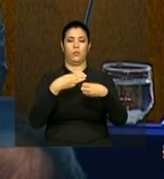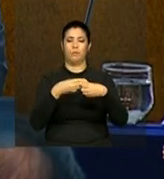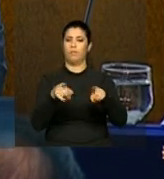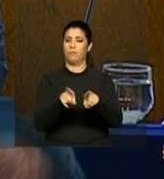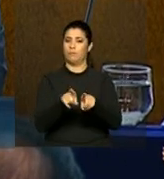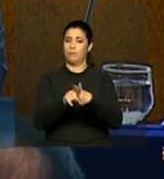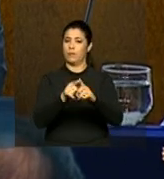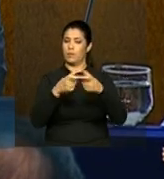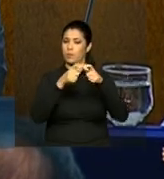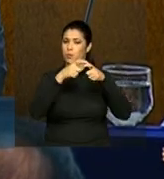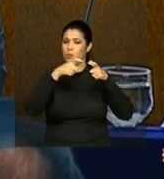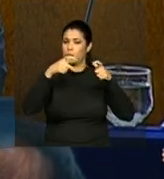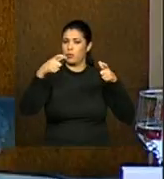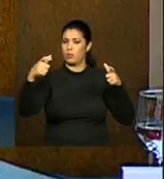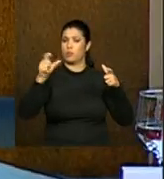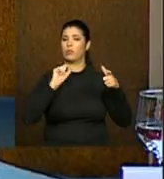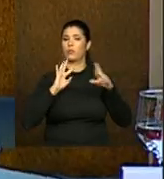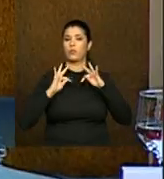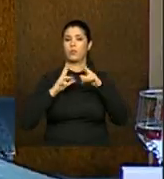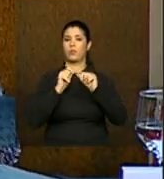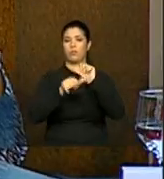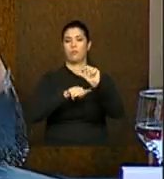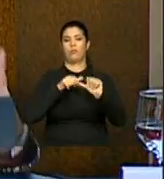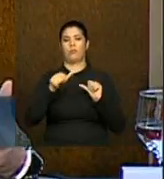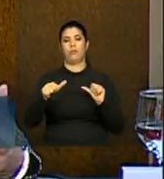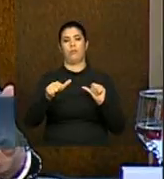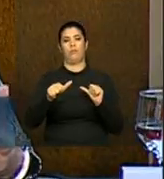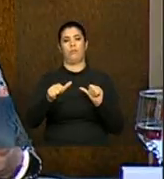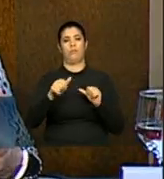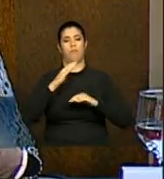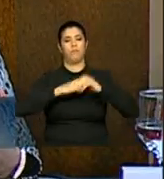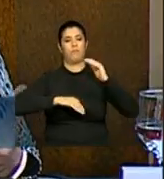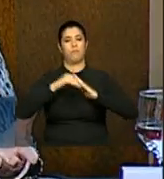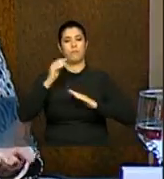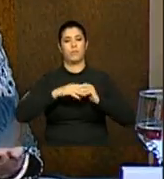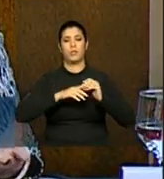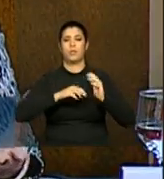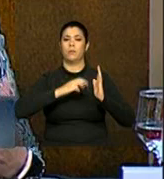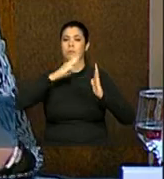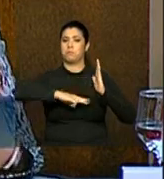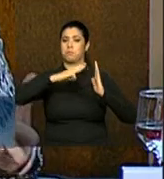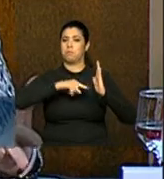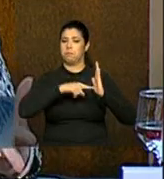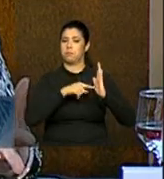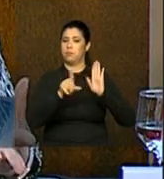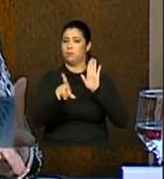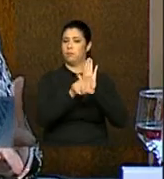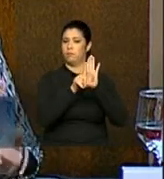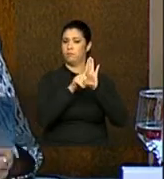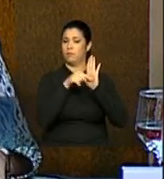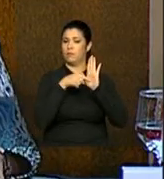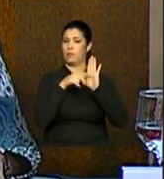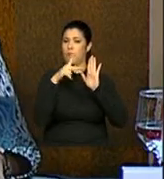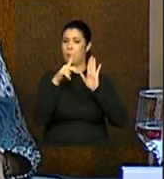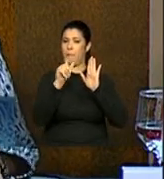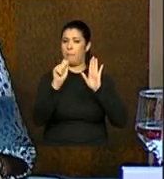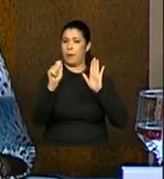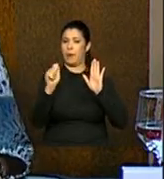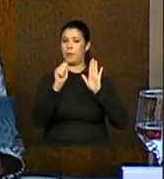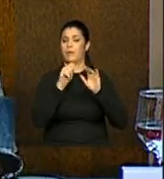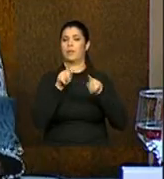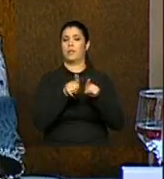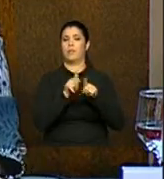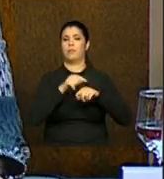de ampliar, tornar um instrumento legal, que é o PPA, num